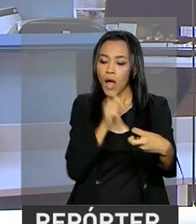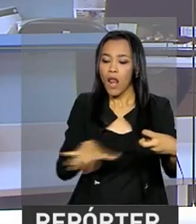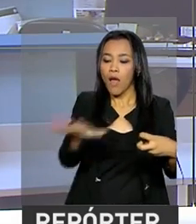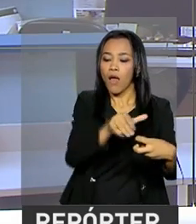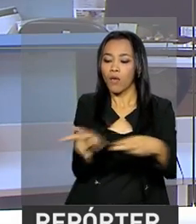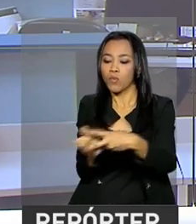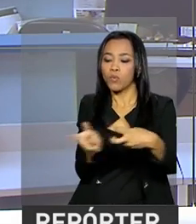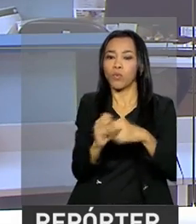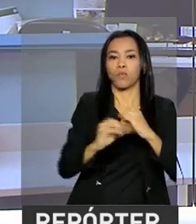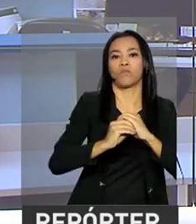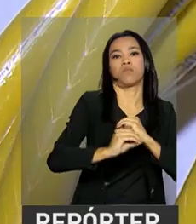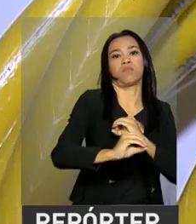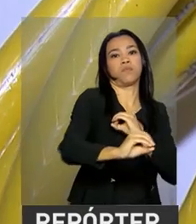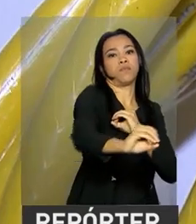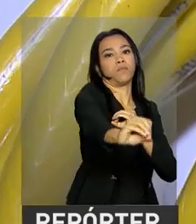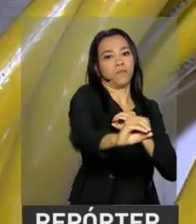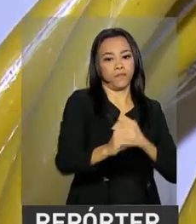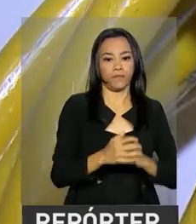Paranoá